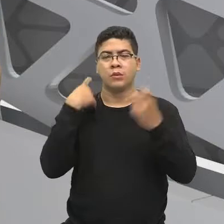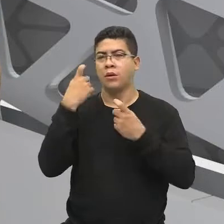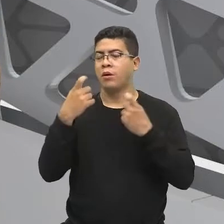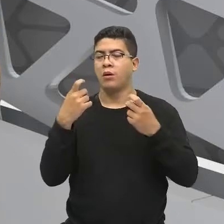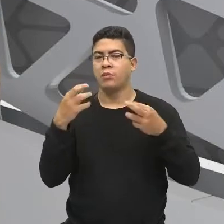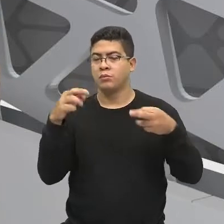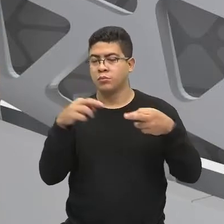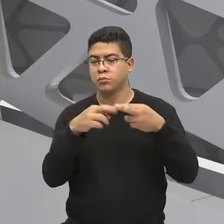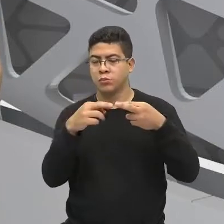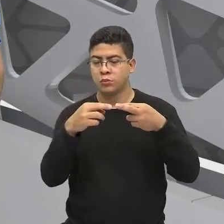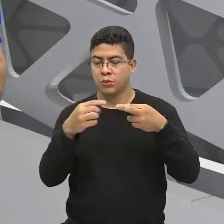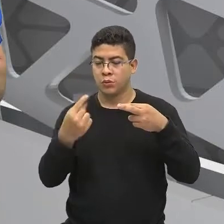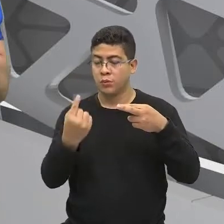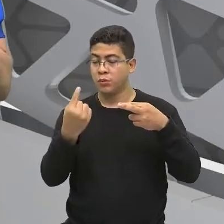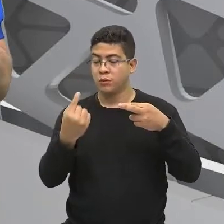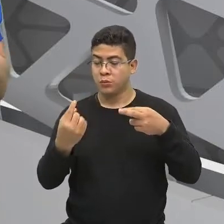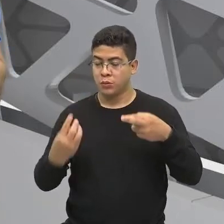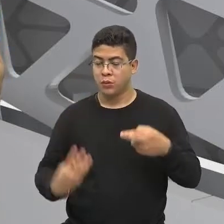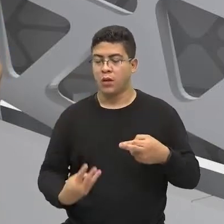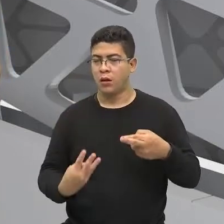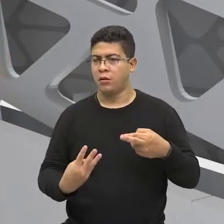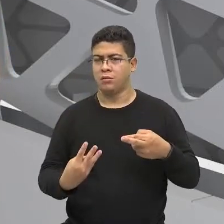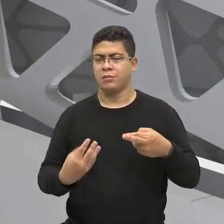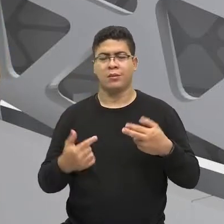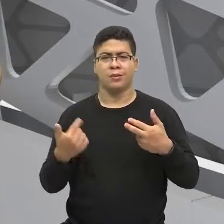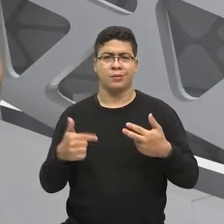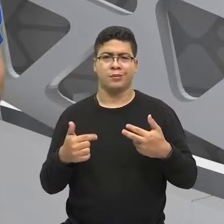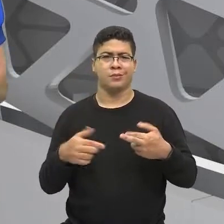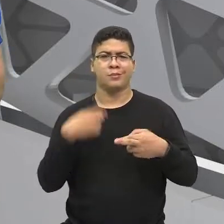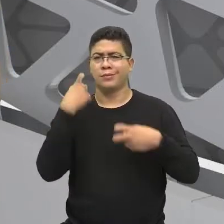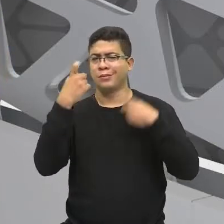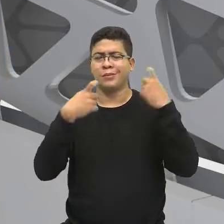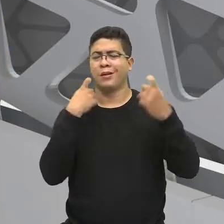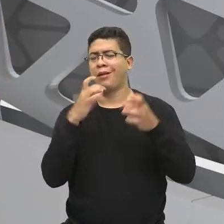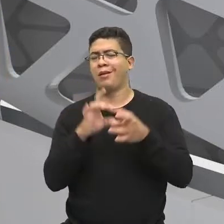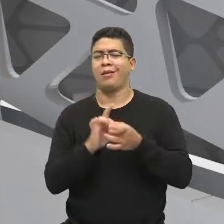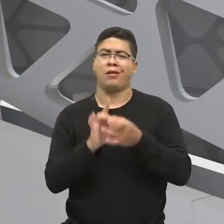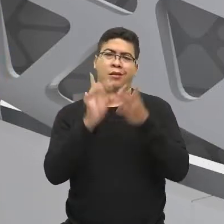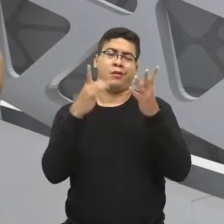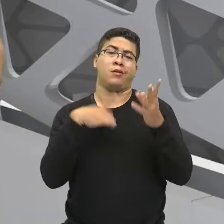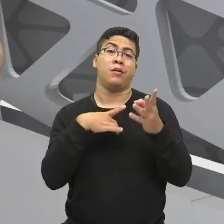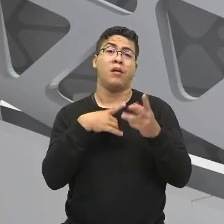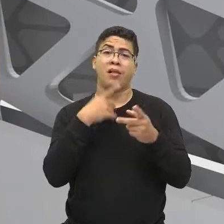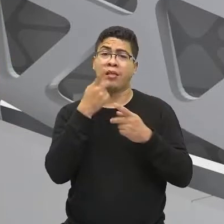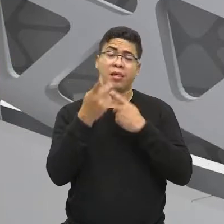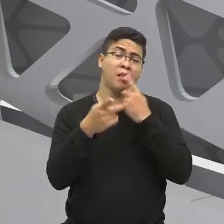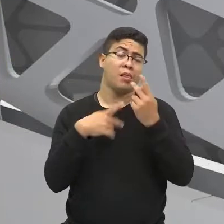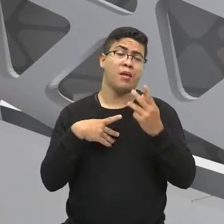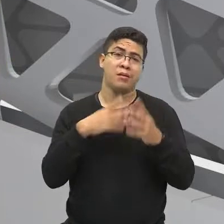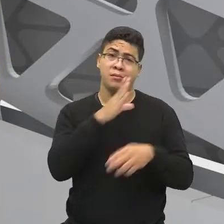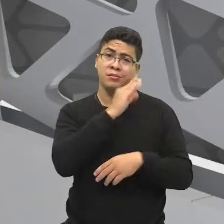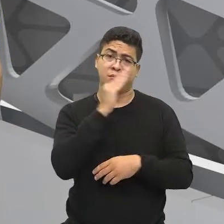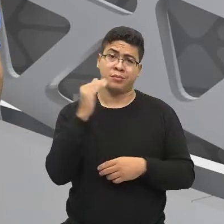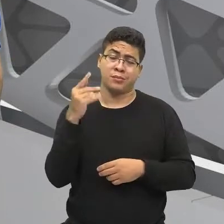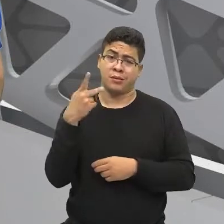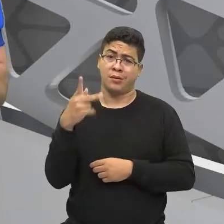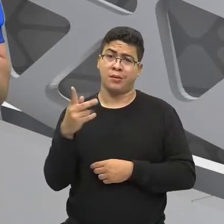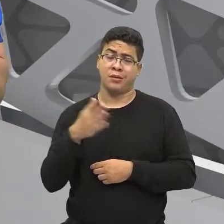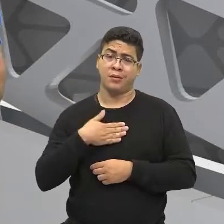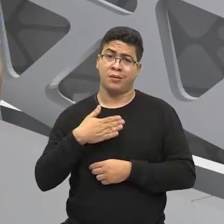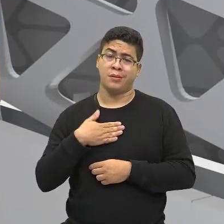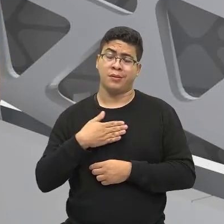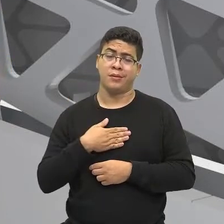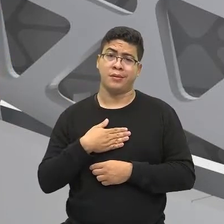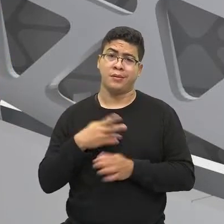ou terceiro verso. Então, é super livre, né? Além de falar da sua infância, né, que é